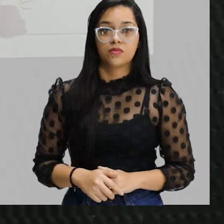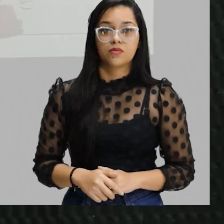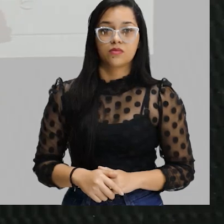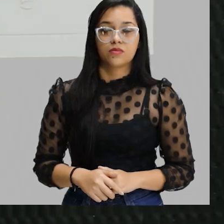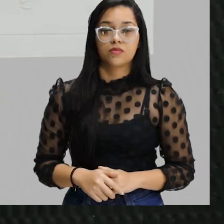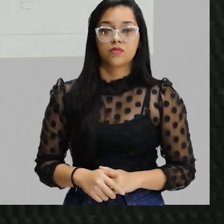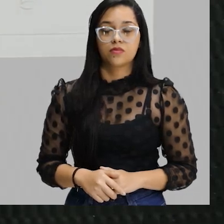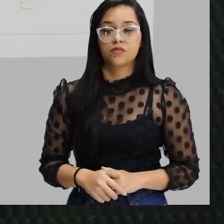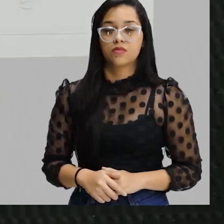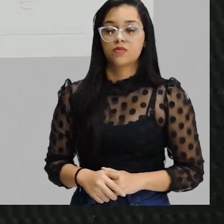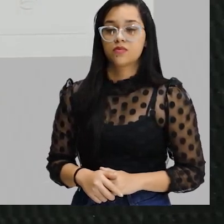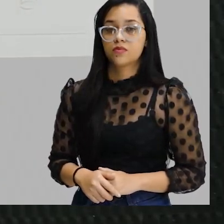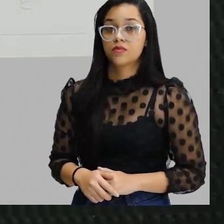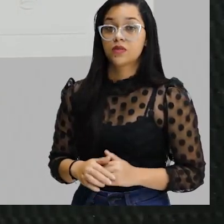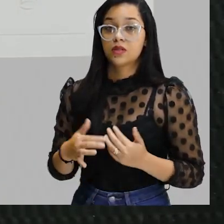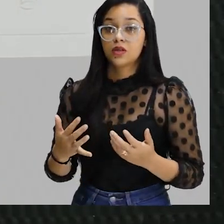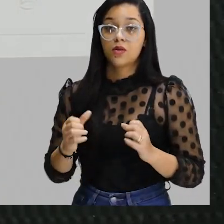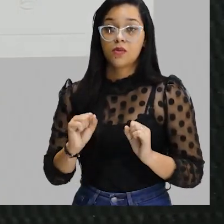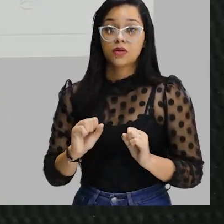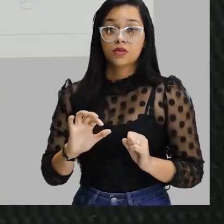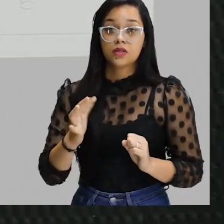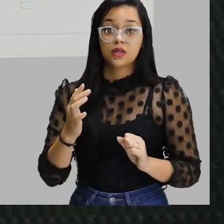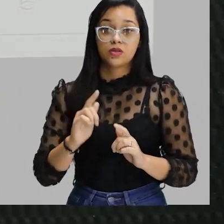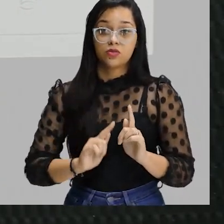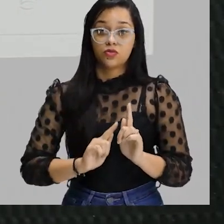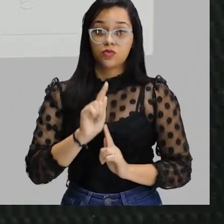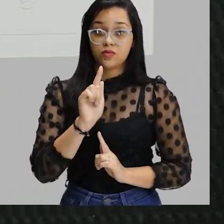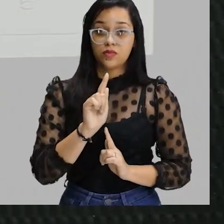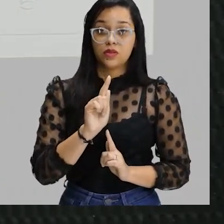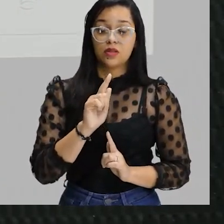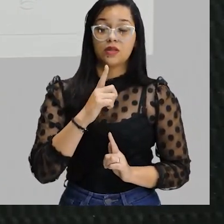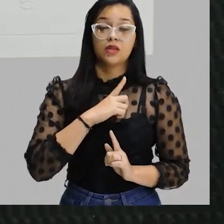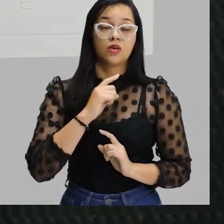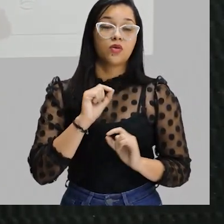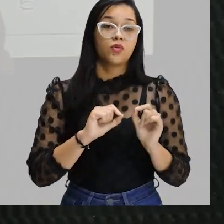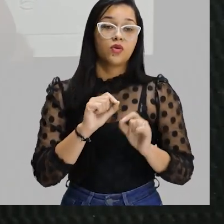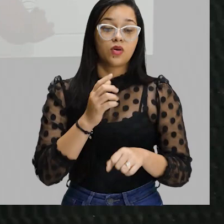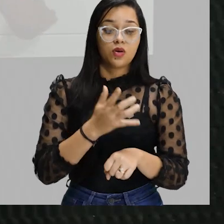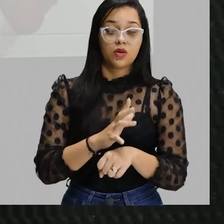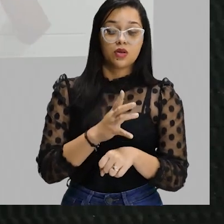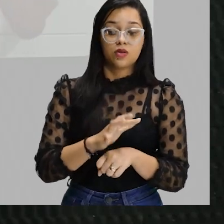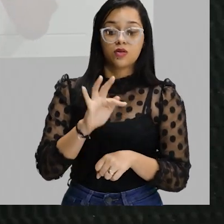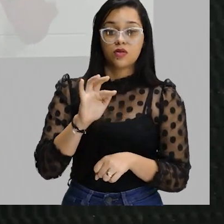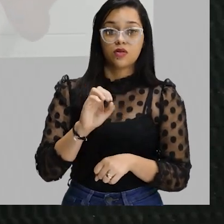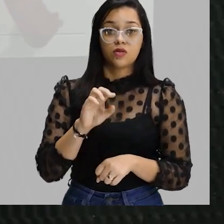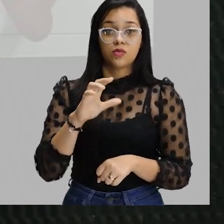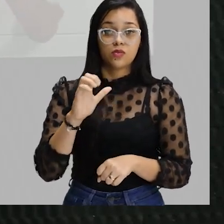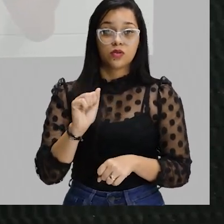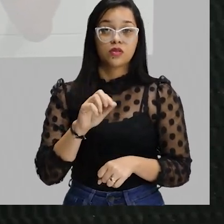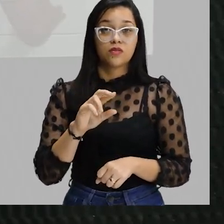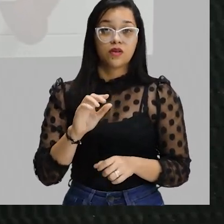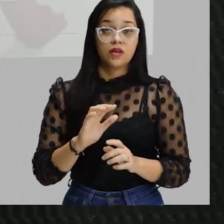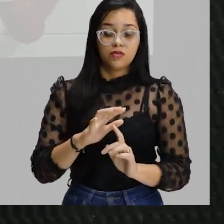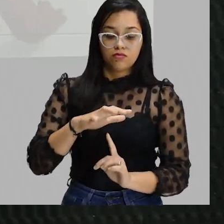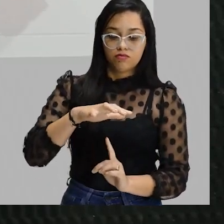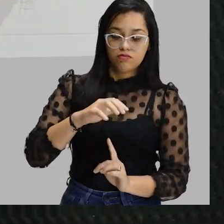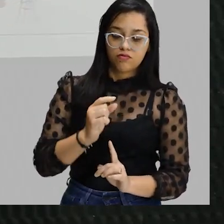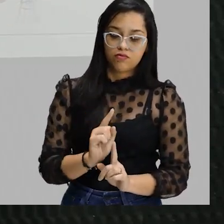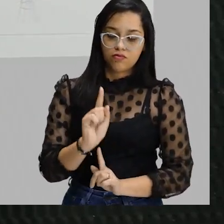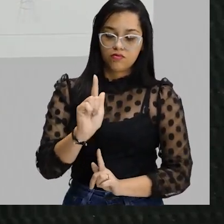Pronto. Então, para que ele consiga subir, nós temos que ter a ação de uma força. Ela vai agir aqui, ó,